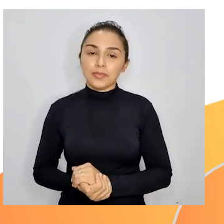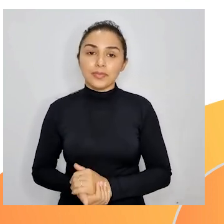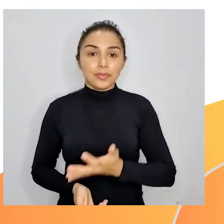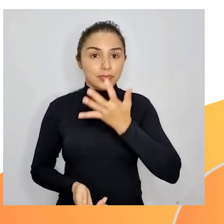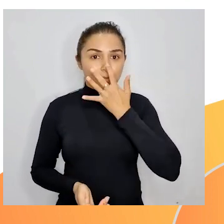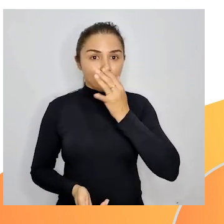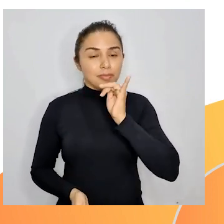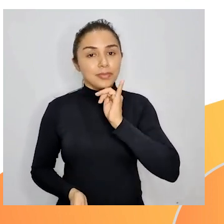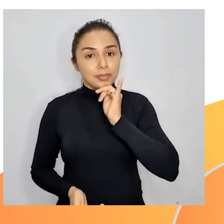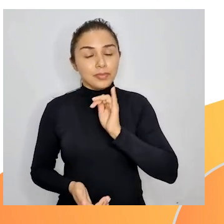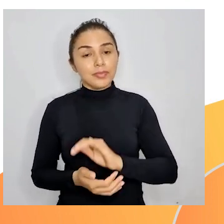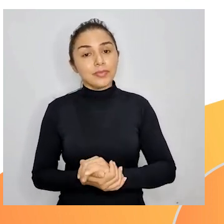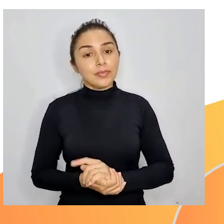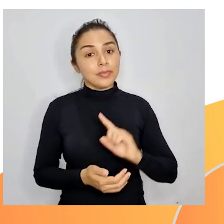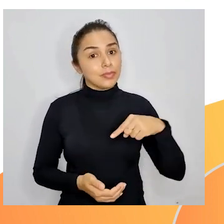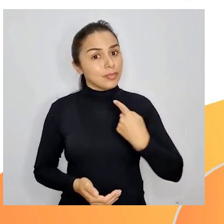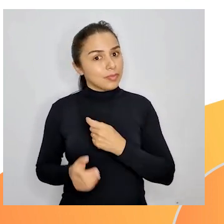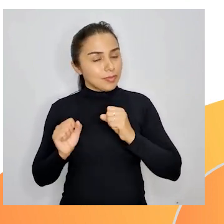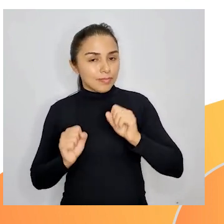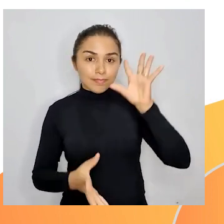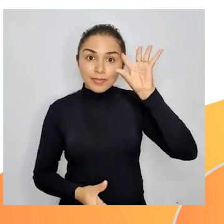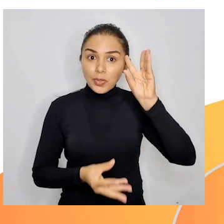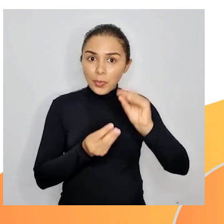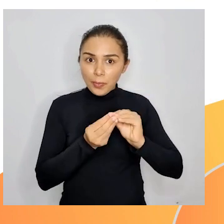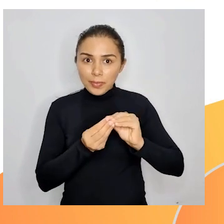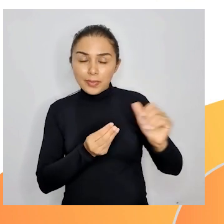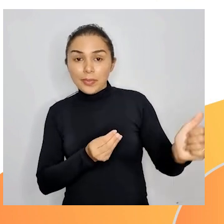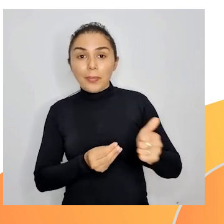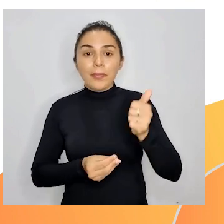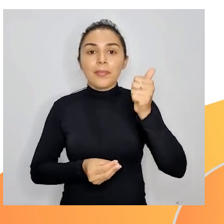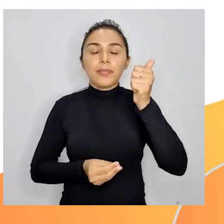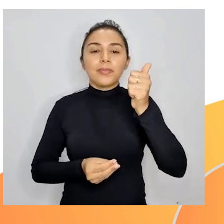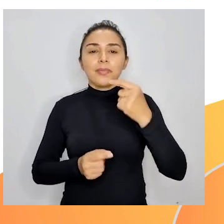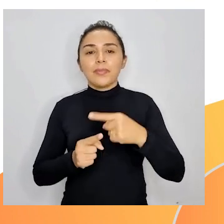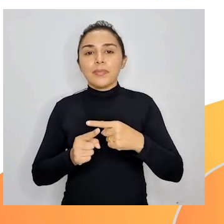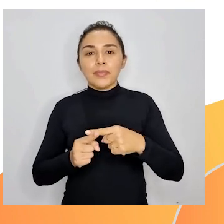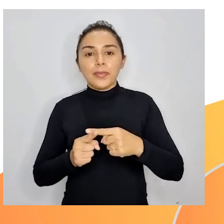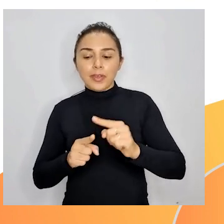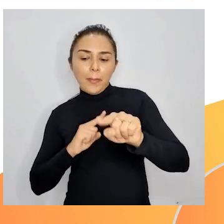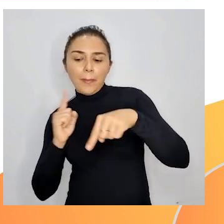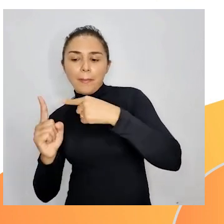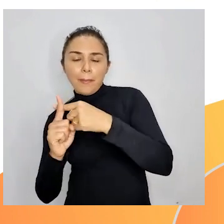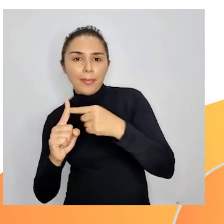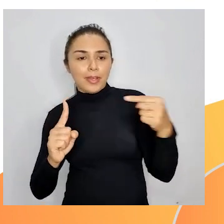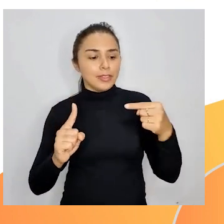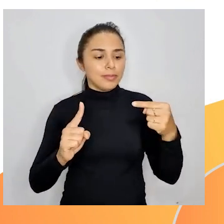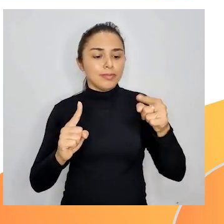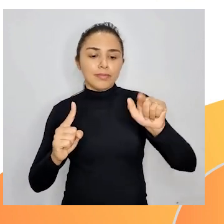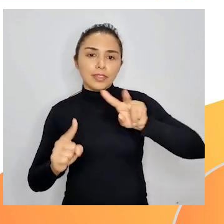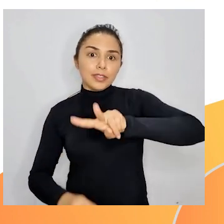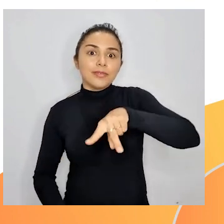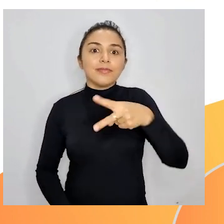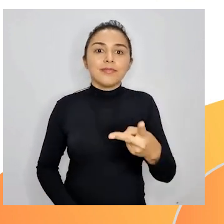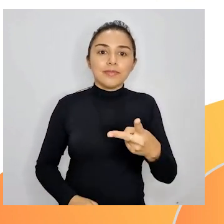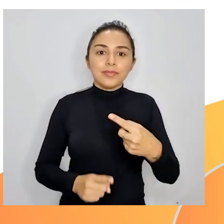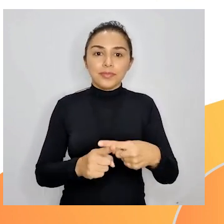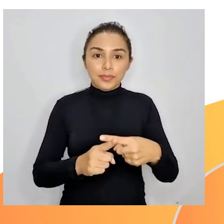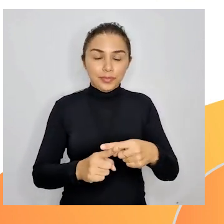nos ajudar a esclarecer, a entender melhor por que elas são operações inversas. Eu tenho aqui